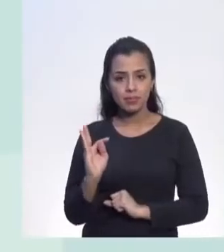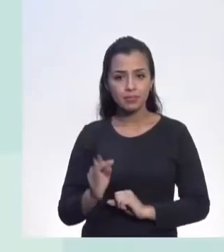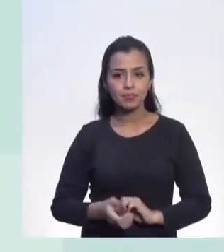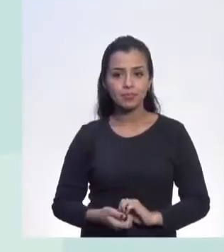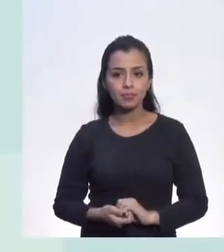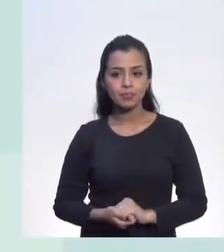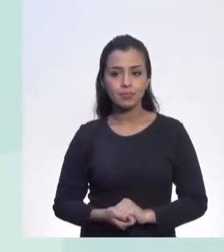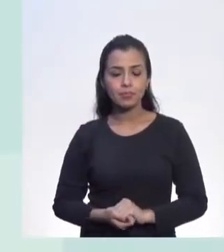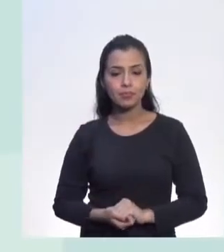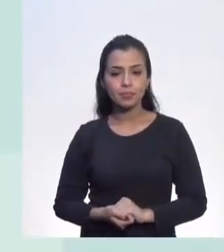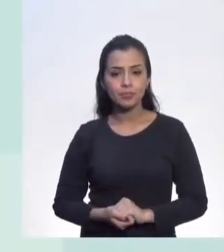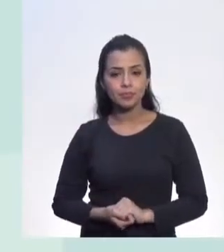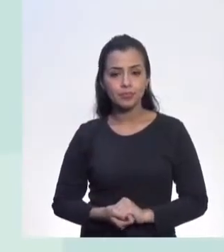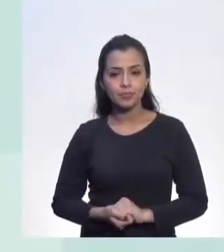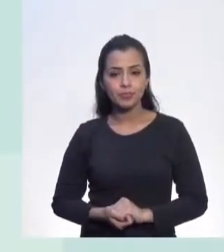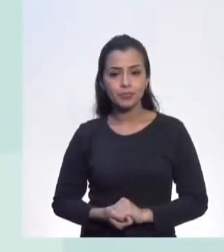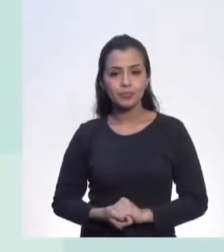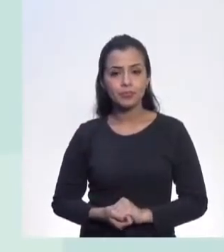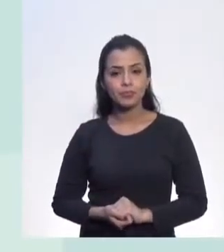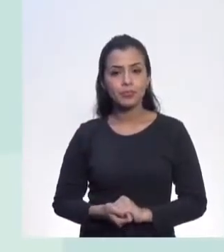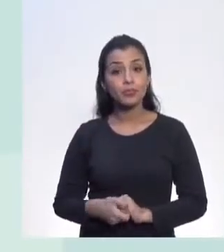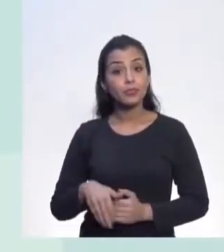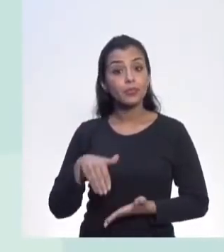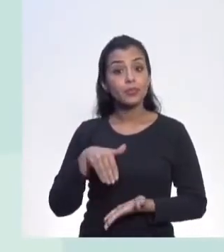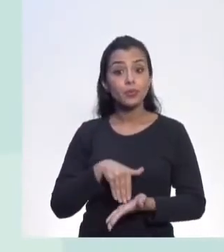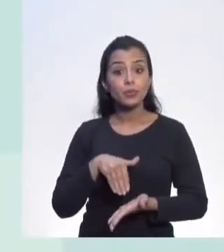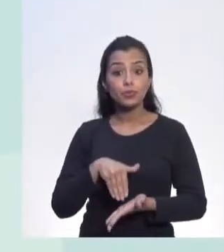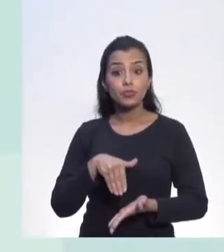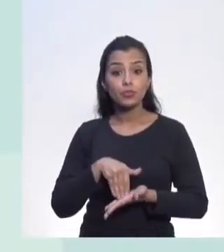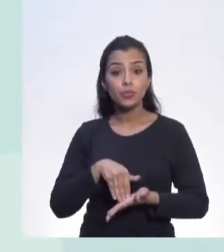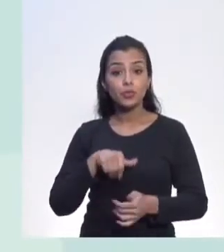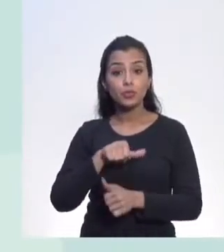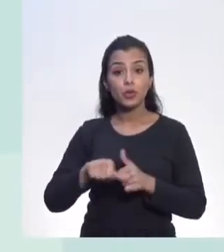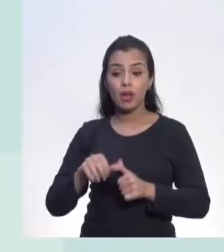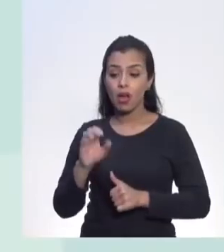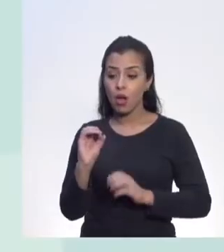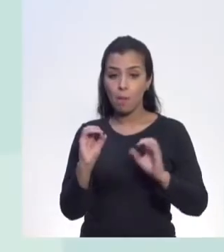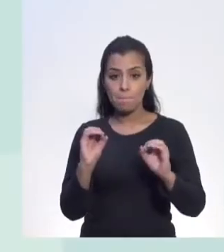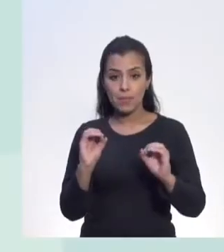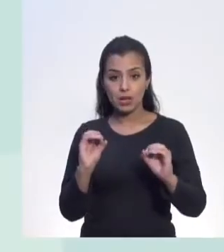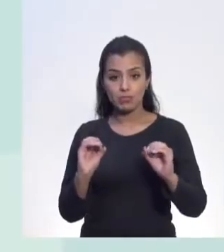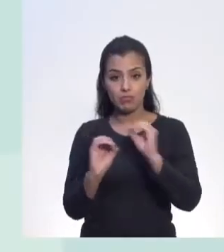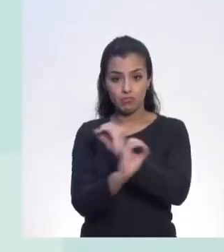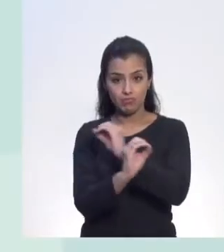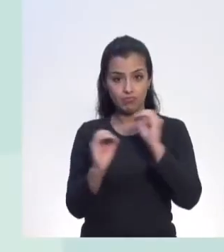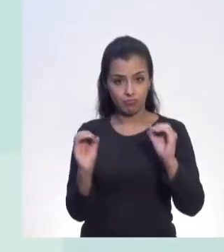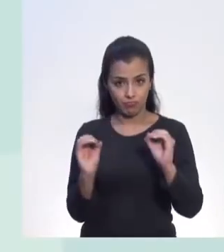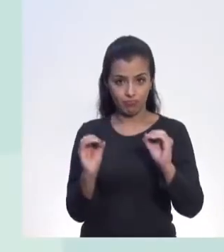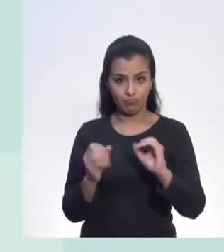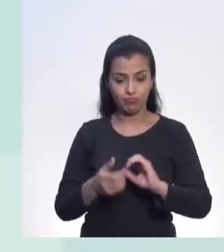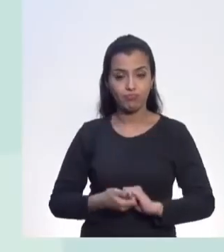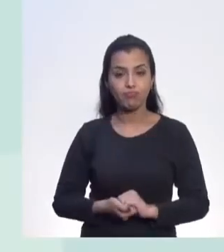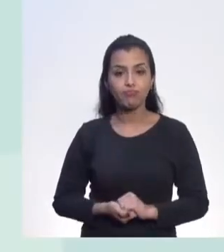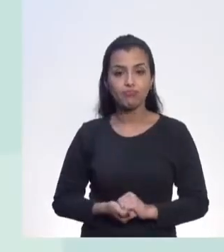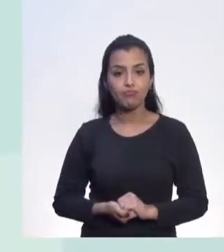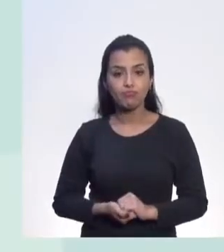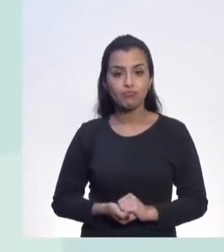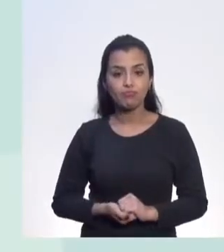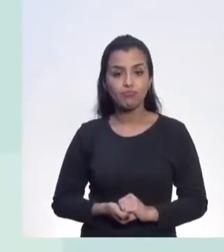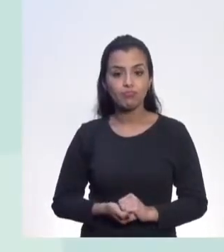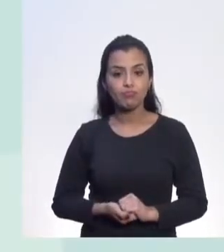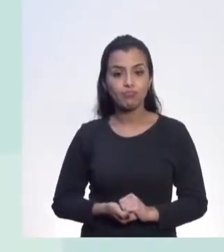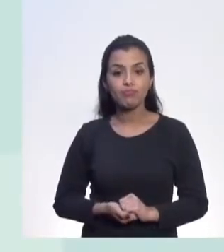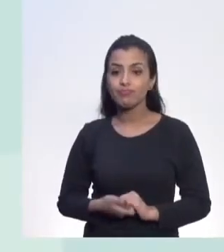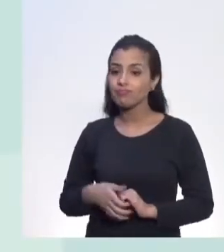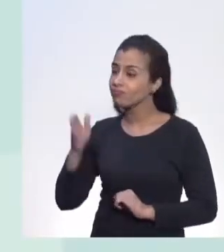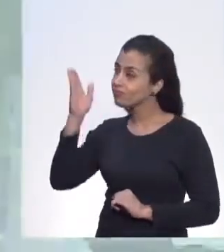E a última, vou inverter o O com o B. Muito bem, pessoal. Então, aqui tem os